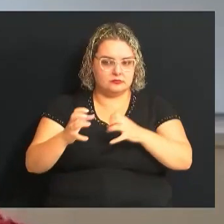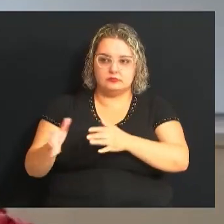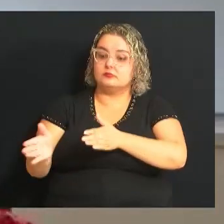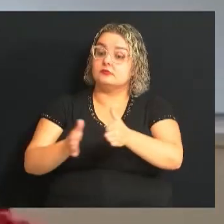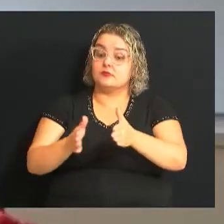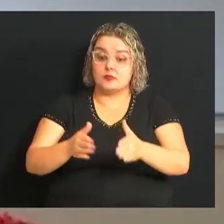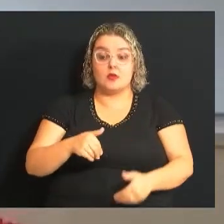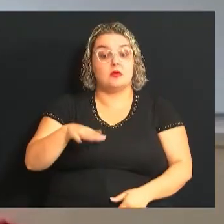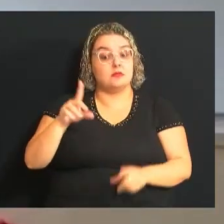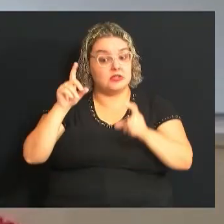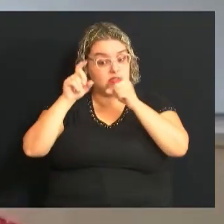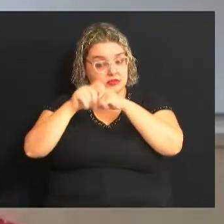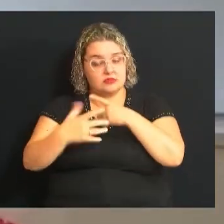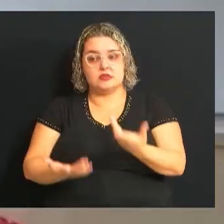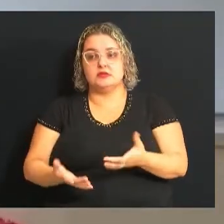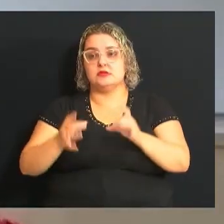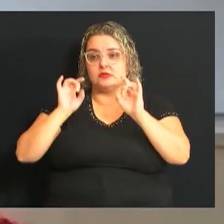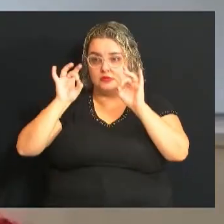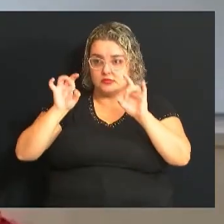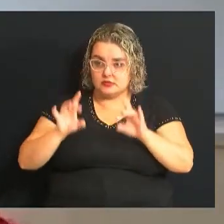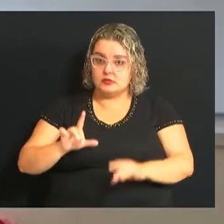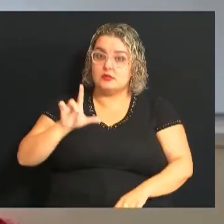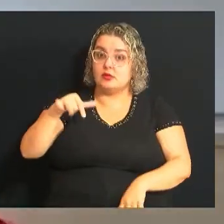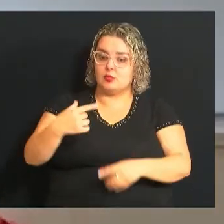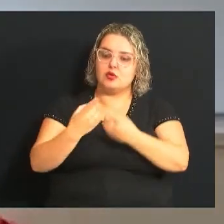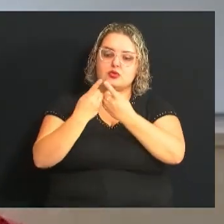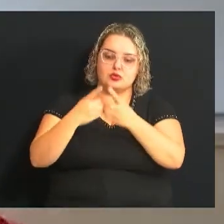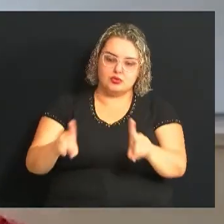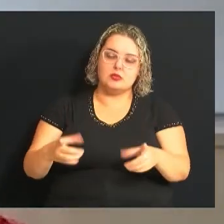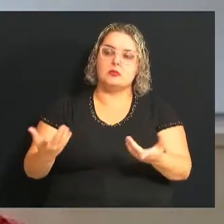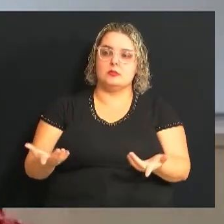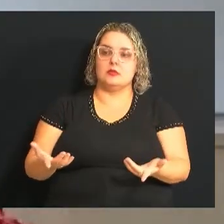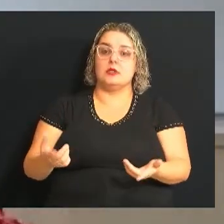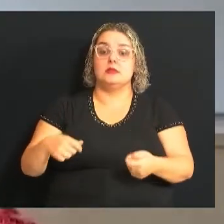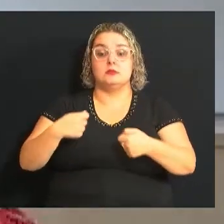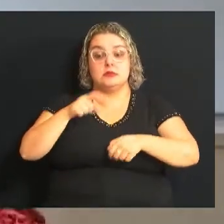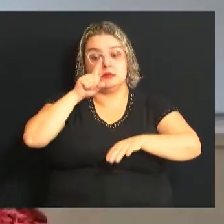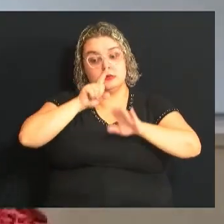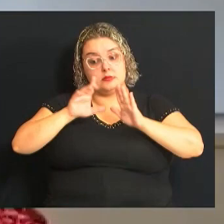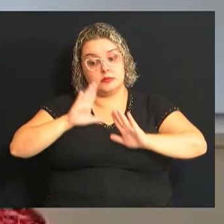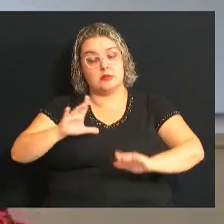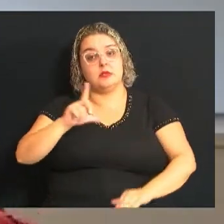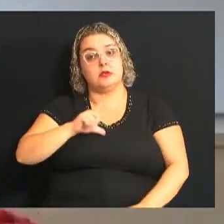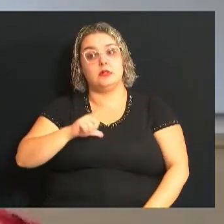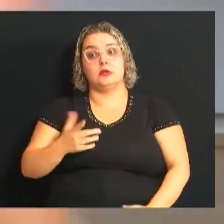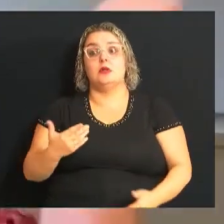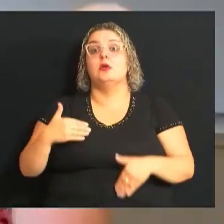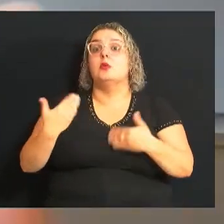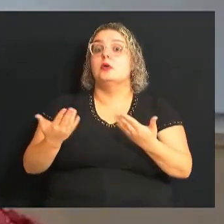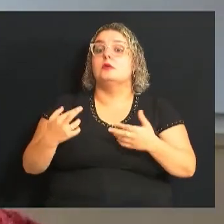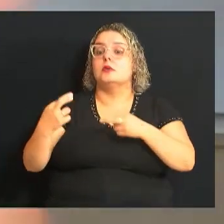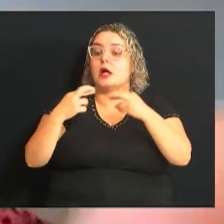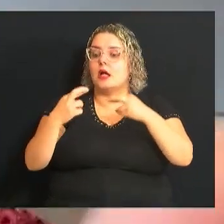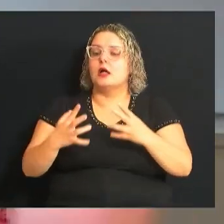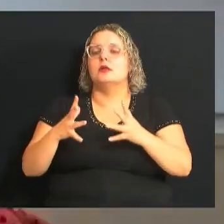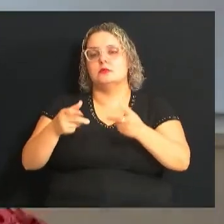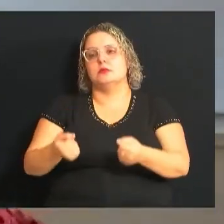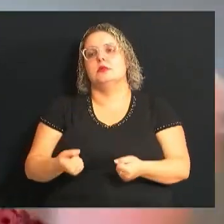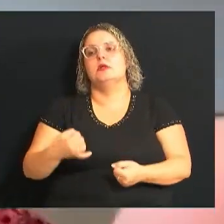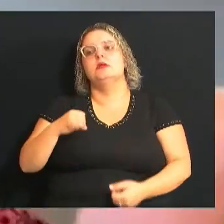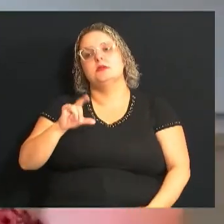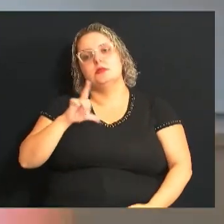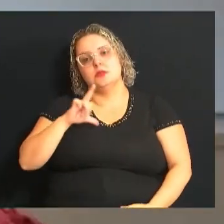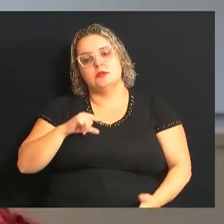difíceis, especialmente pós-divórcio, mas a gente tem que ter um cuidado quando vai apurar isso. Mas, claro, se houver indícios, tem que ir ao